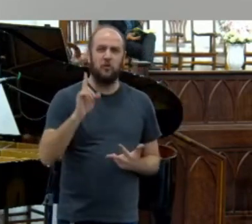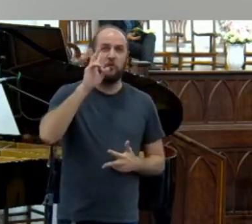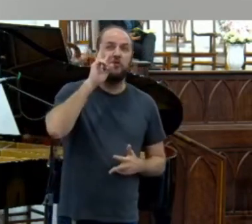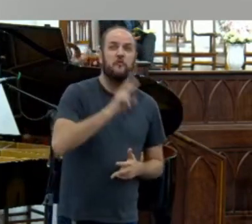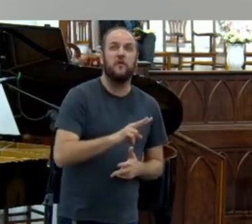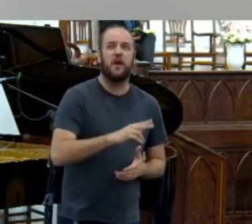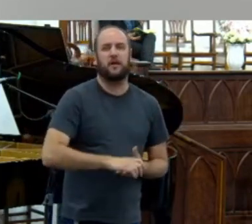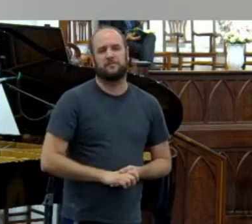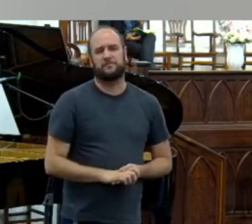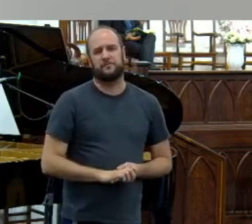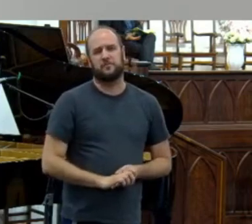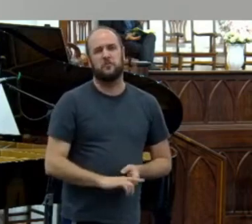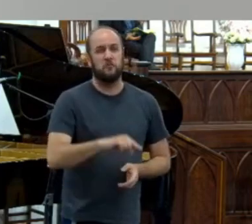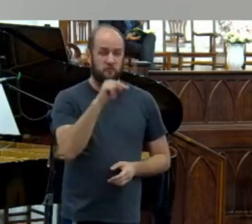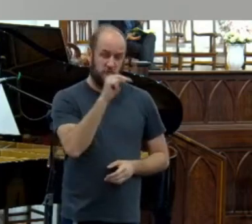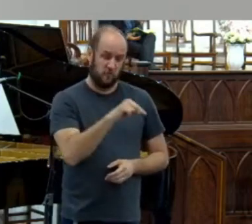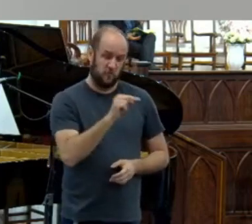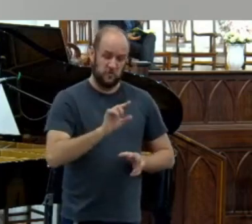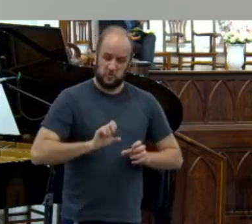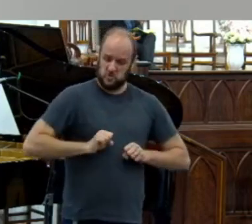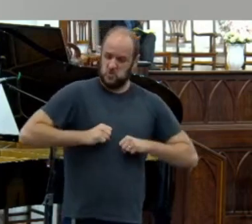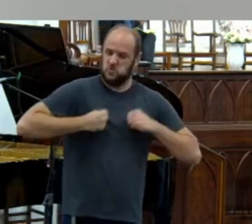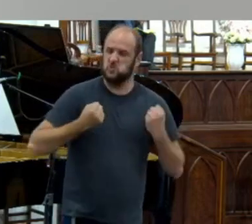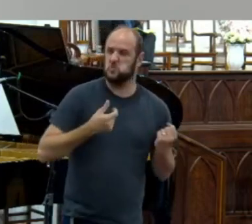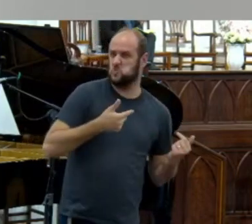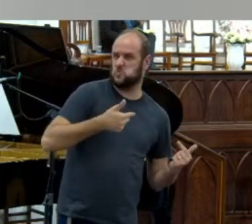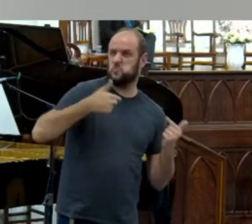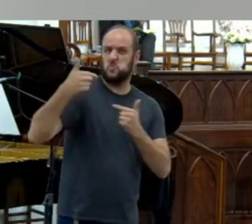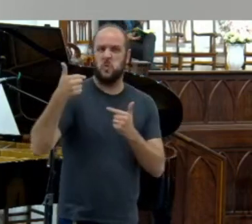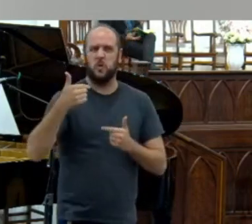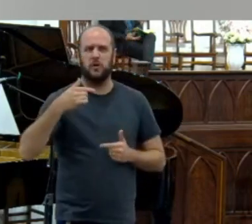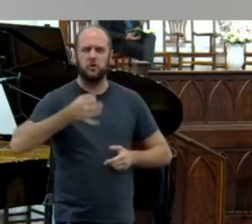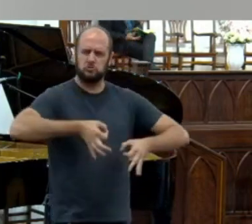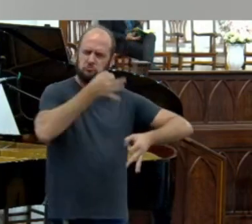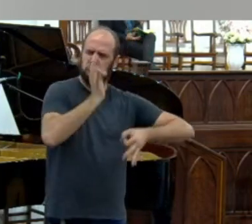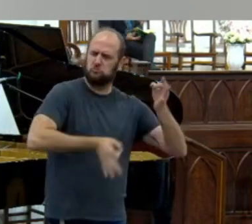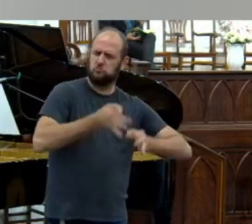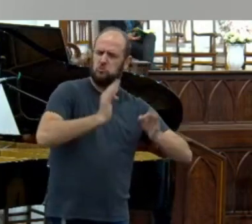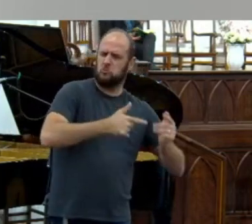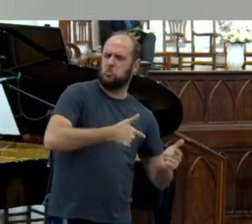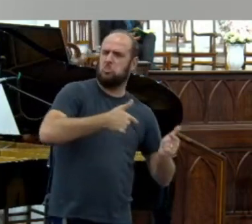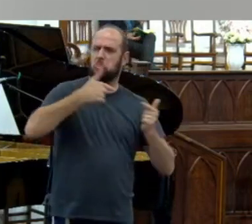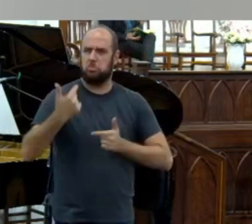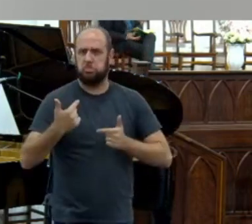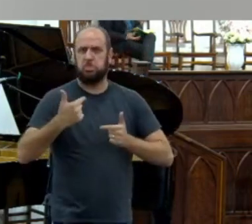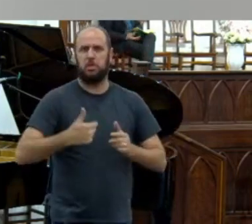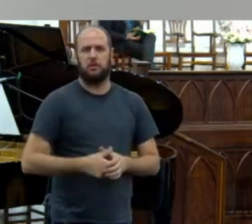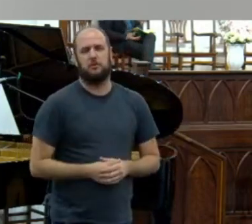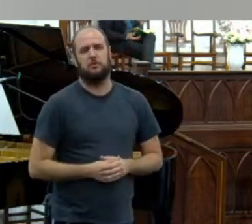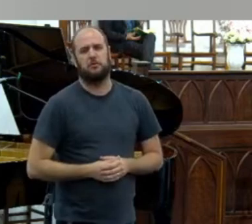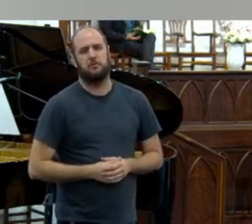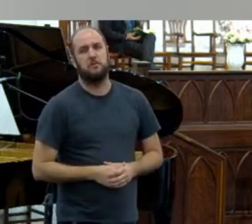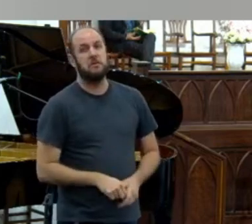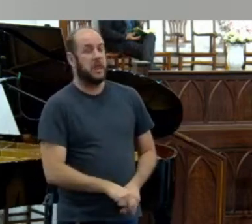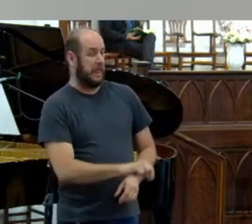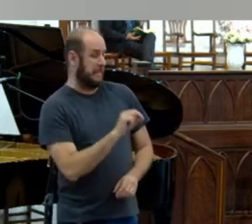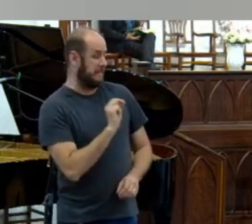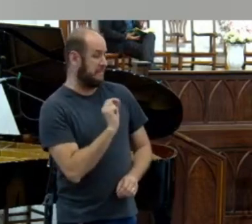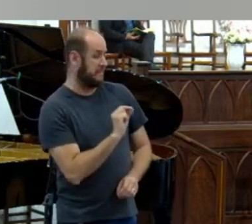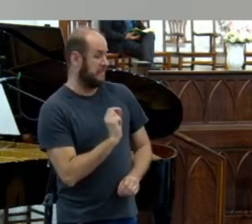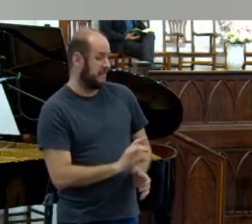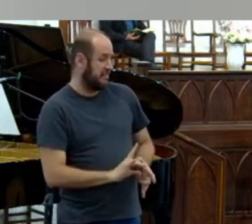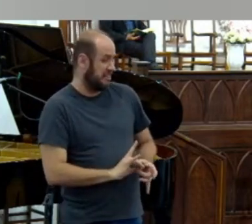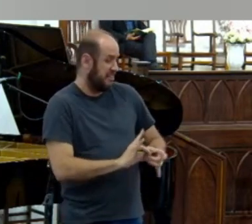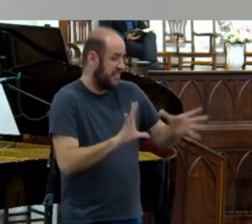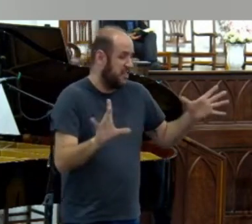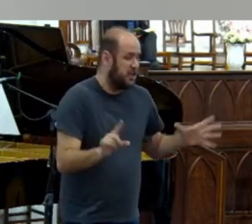vês. Tu te rebelas contra mim, tu emites julgamento contra mim. Quem te deu